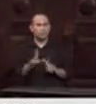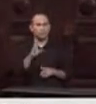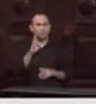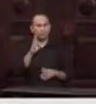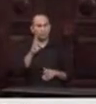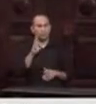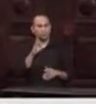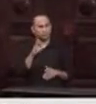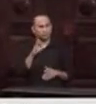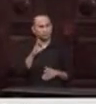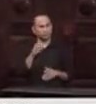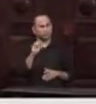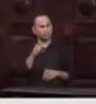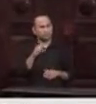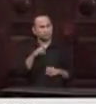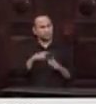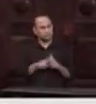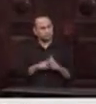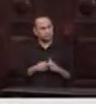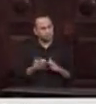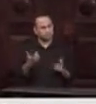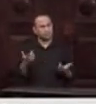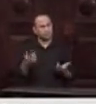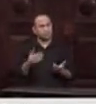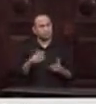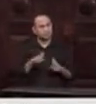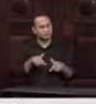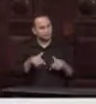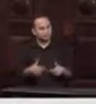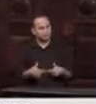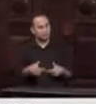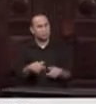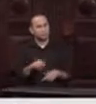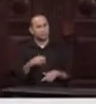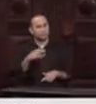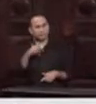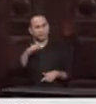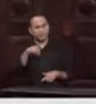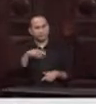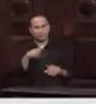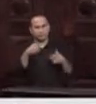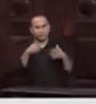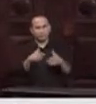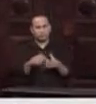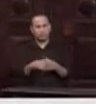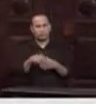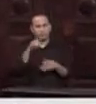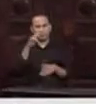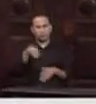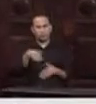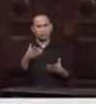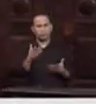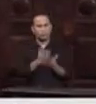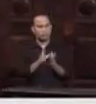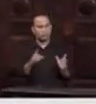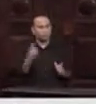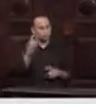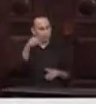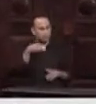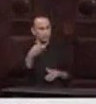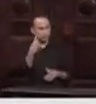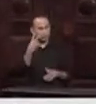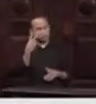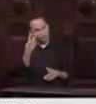fundiária, seja no que concerne às intervenções urbanas por parte da Prefeitura naquela localidade. E, por último, antes de terminar, mais um minuto e meio ou